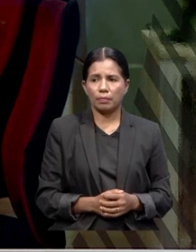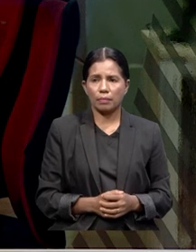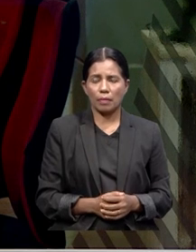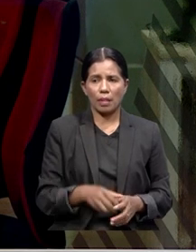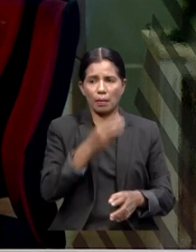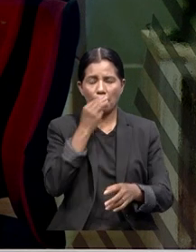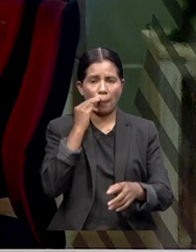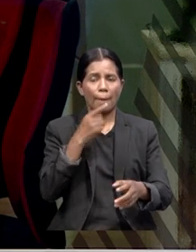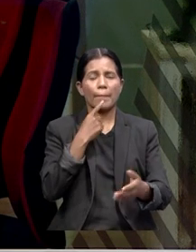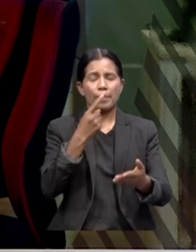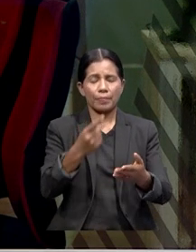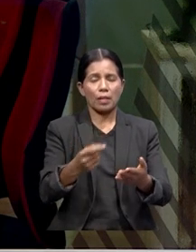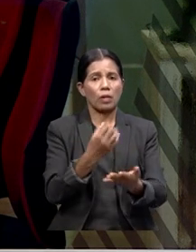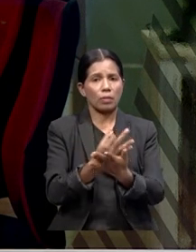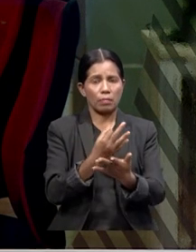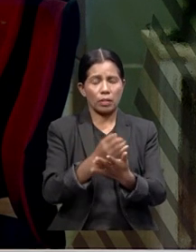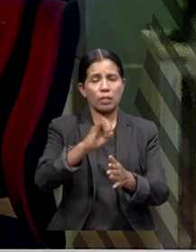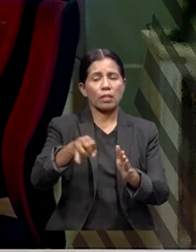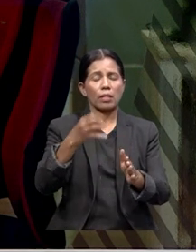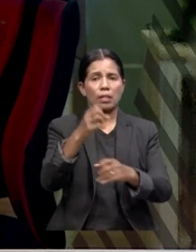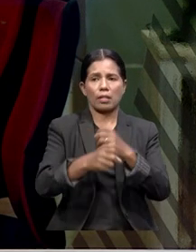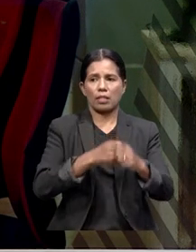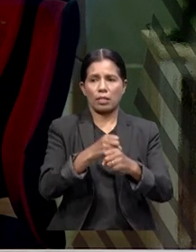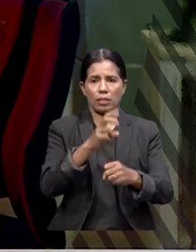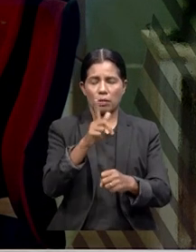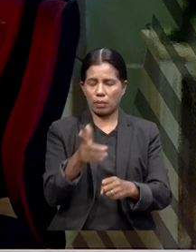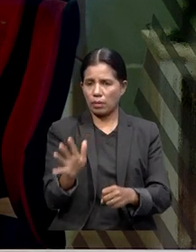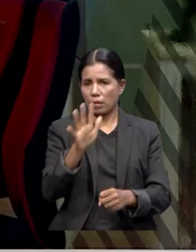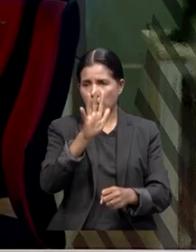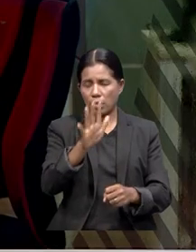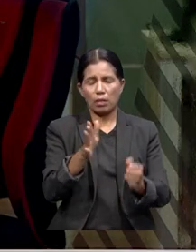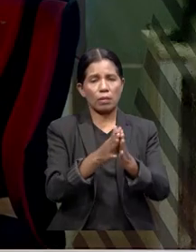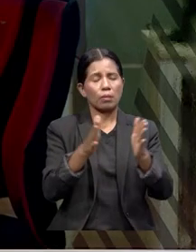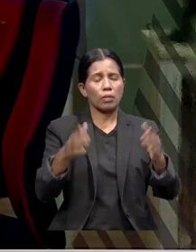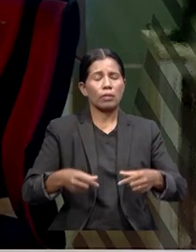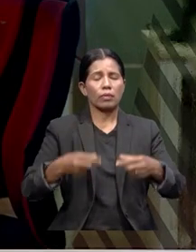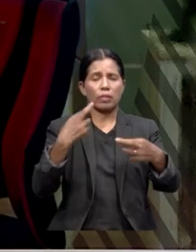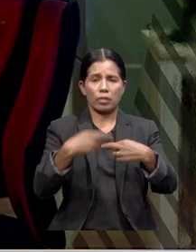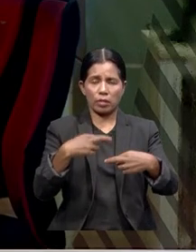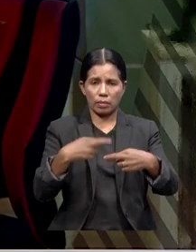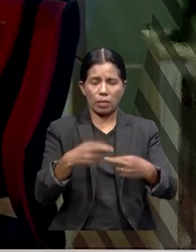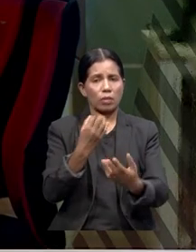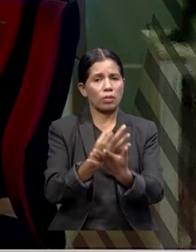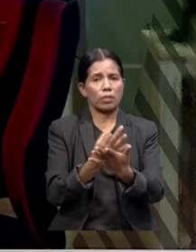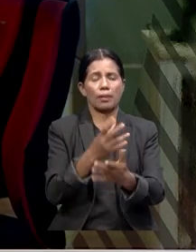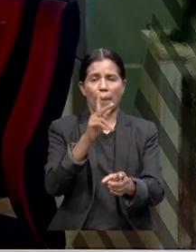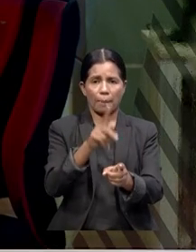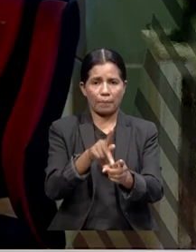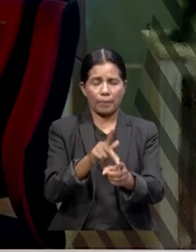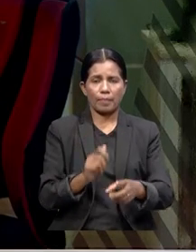Maria Alcântara considera montante orçamento geral do Estado tem Rio Roraima Lima bote se for risco para fundo petrolífero.